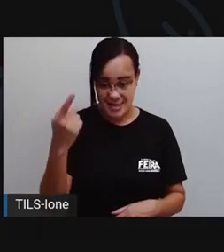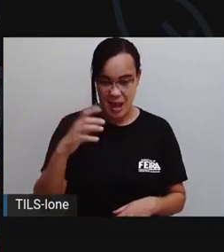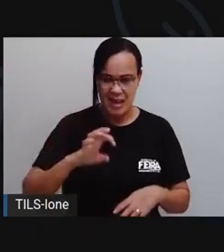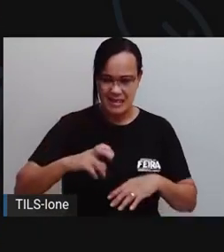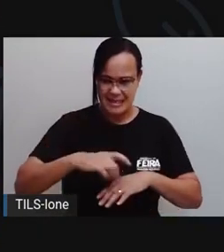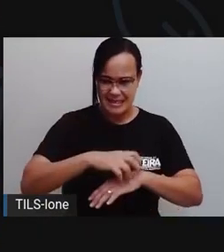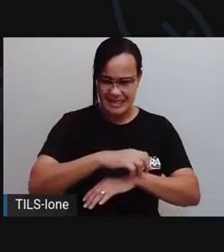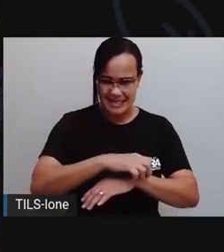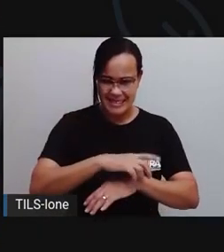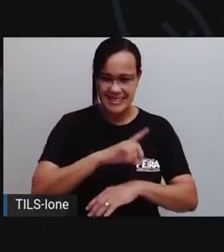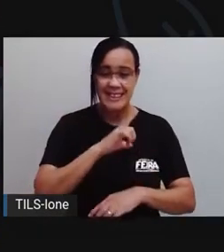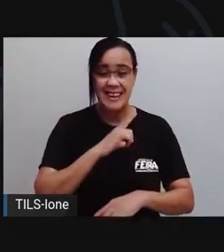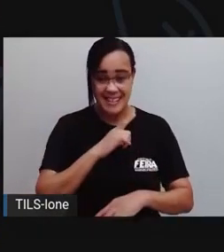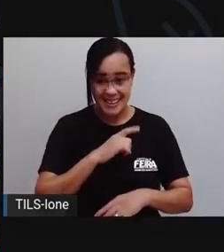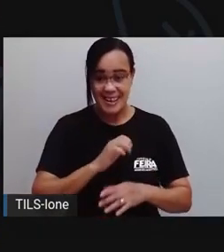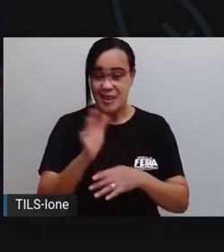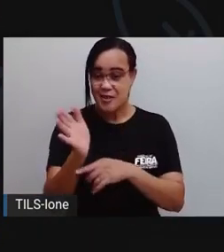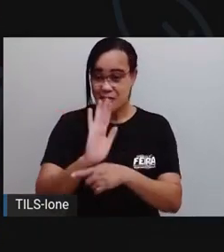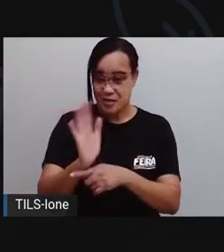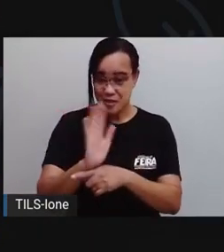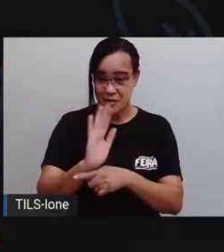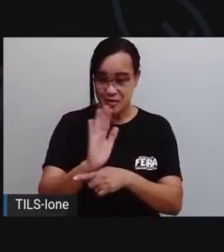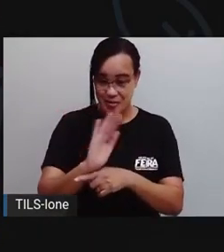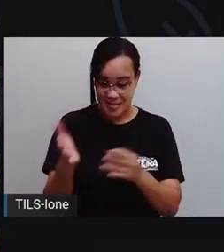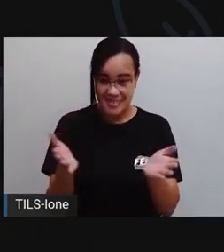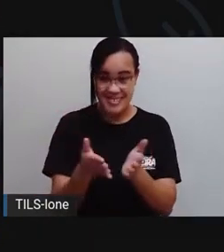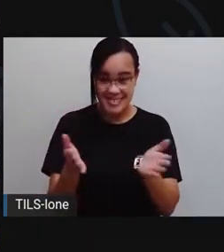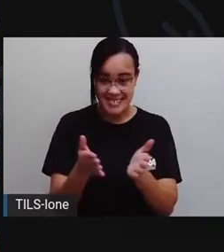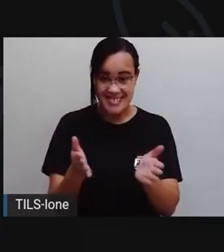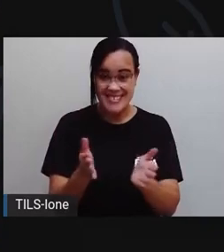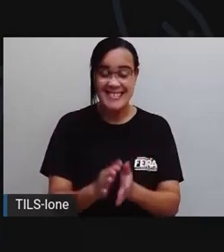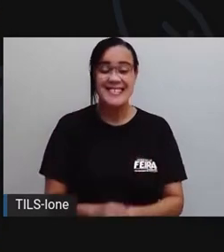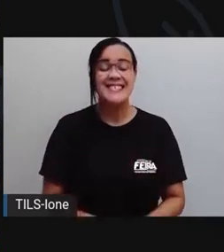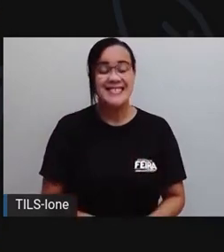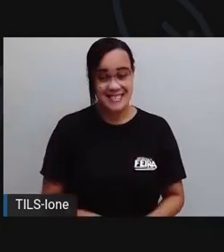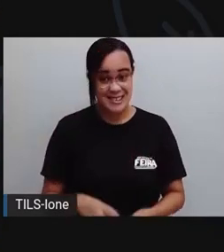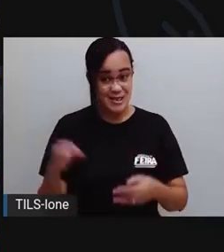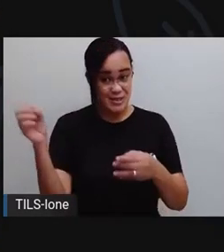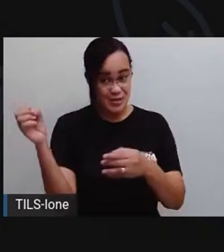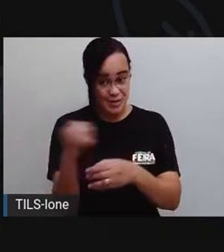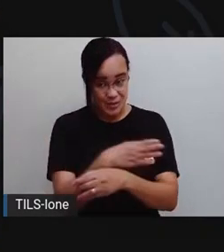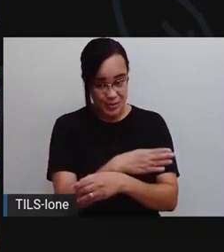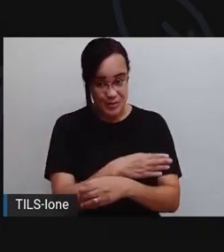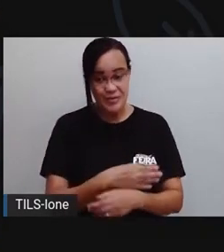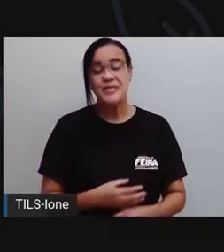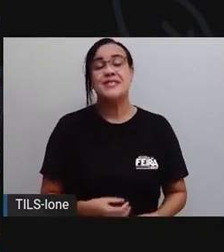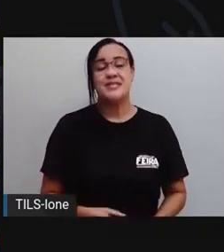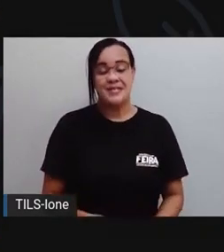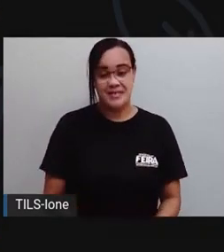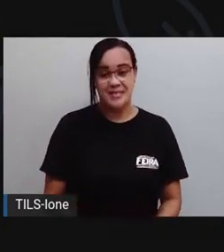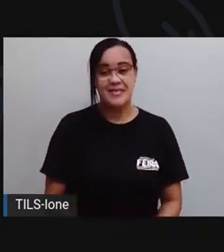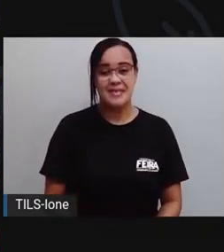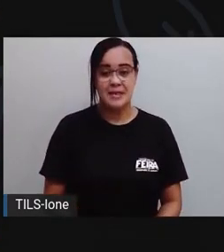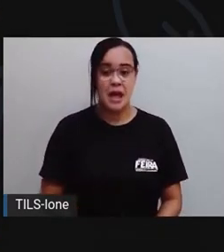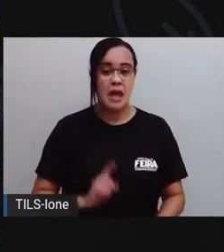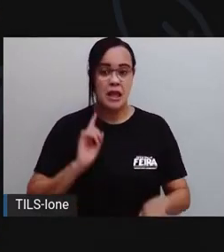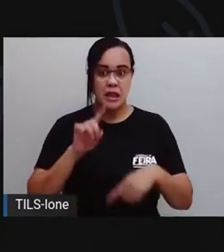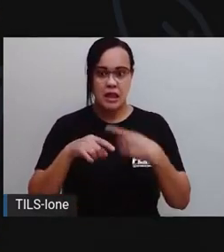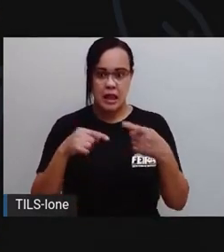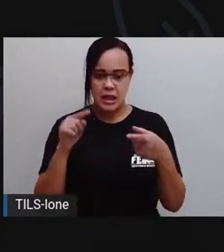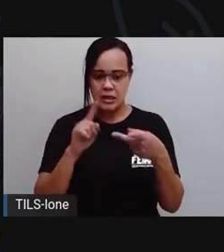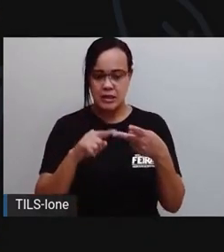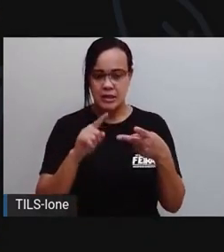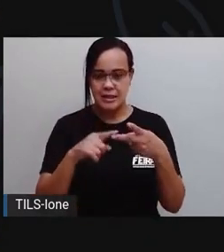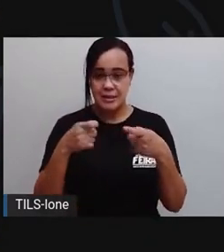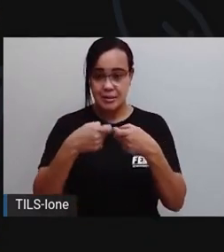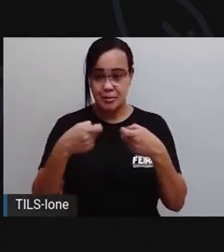um desenho do Homem-Aranha. Vai colar aqui uns detalhes a mais, tá bom? E na outra meia, eu vou